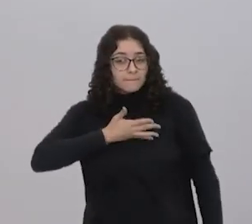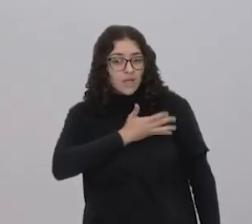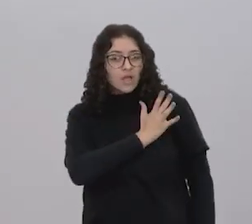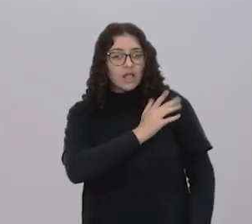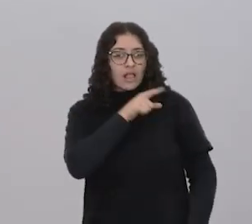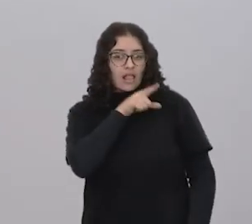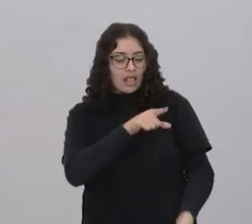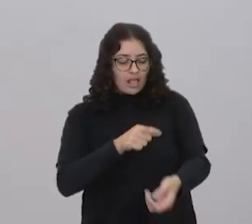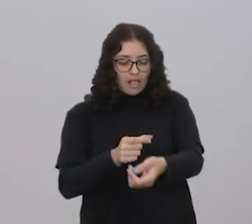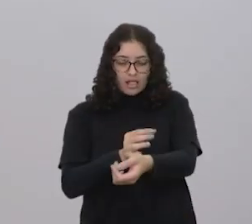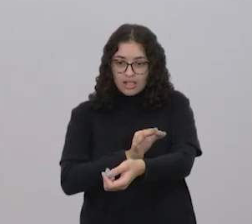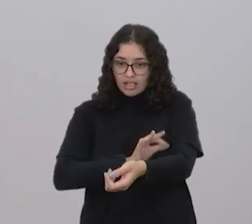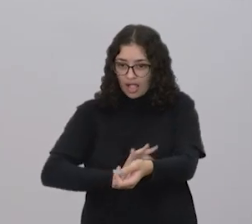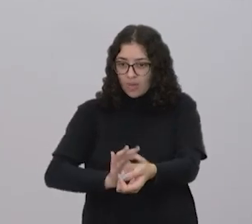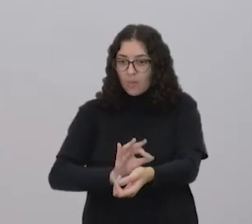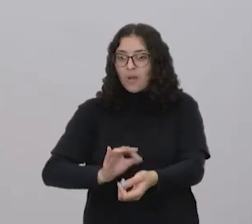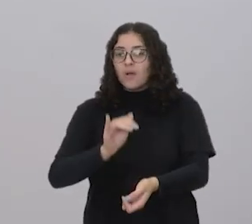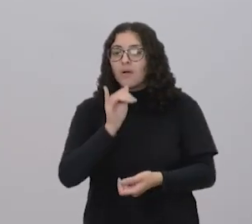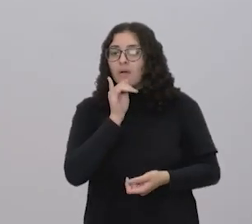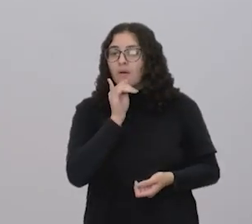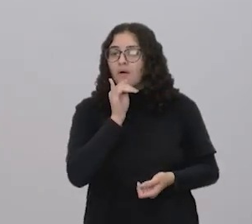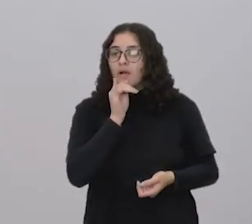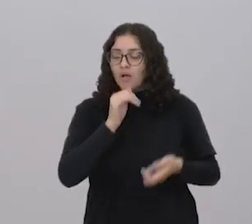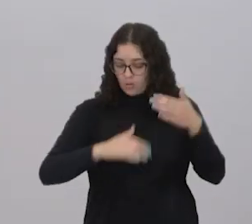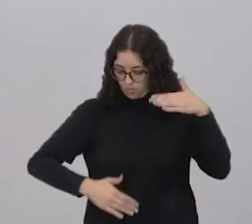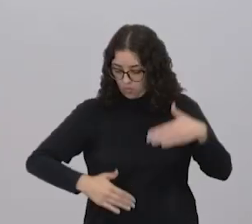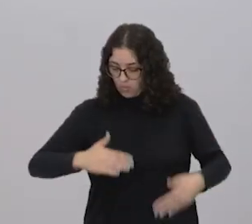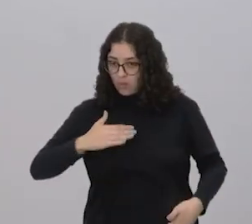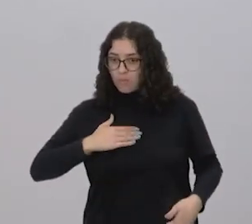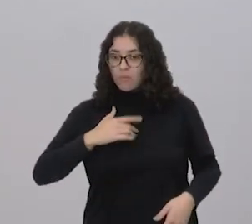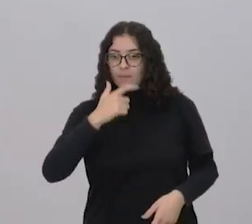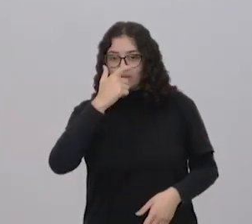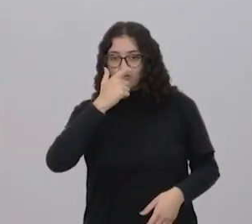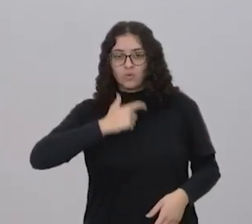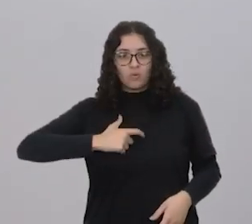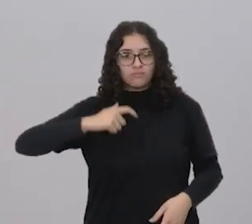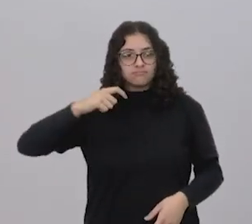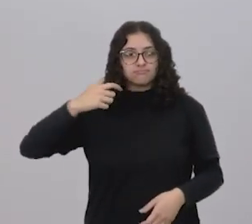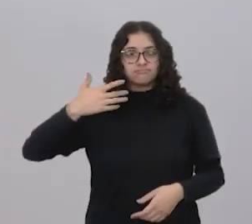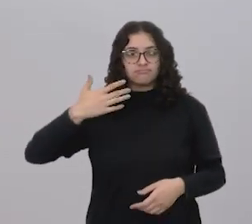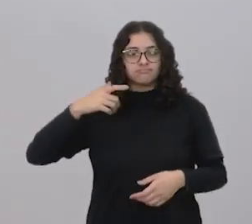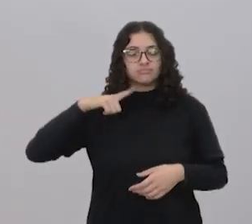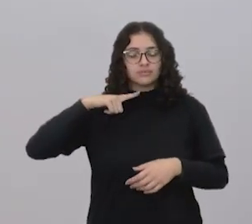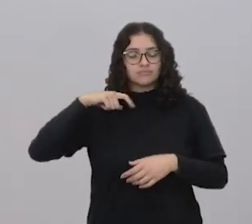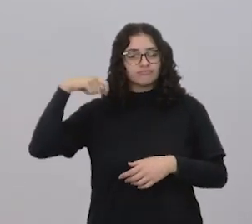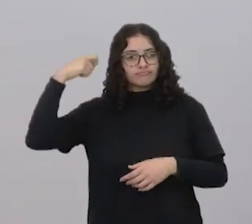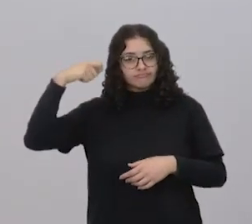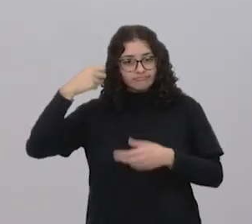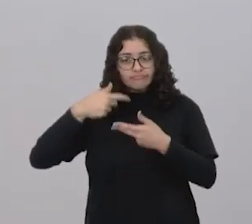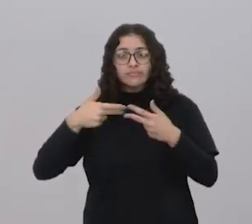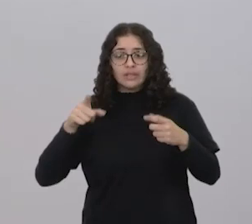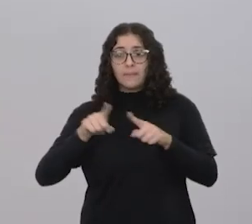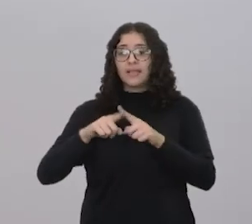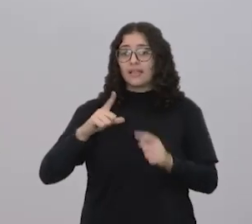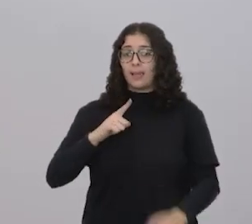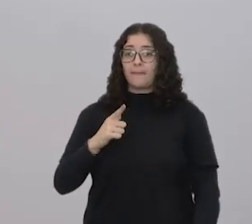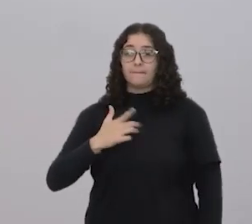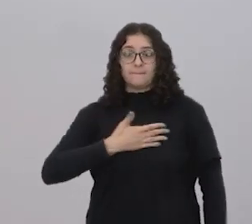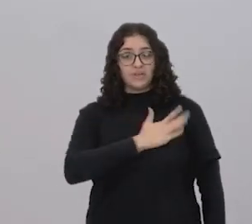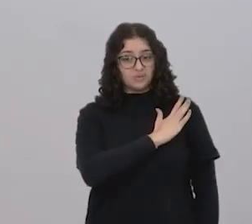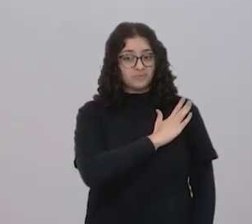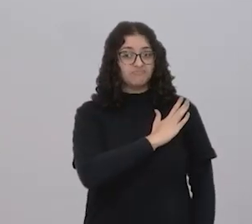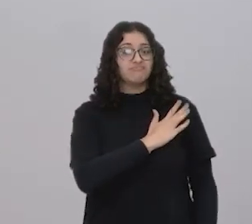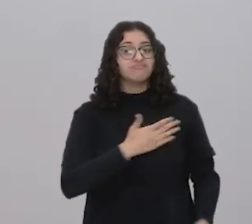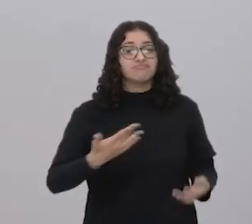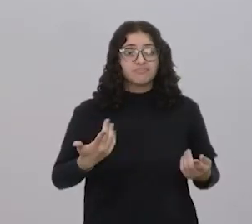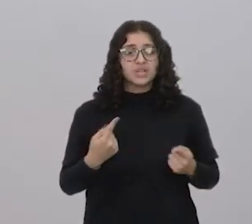tatuagem, o corpo do ator ele também sofreu algum tipo de preconceito. Também porque, bom, vocês